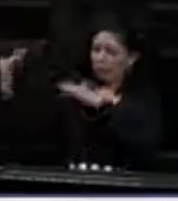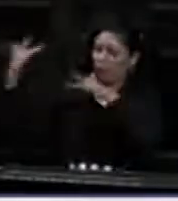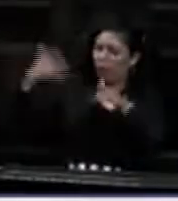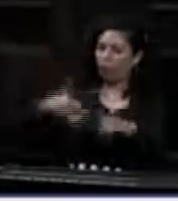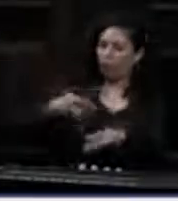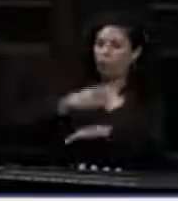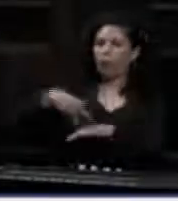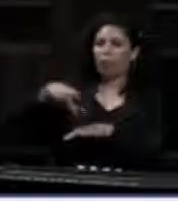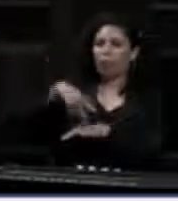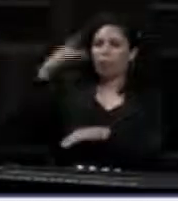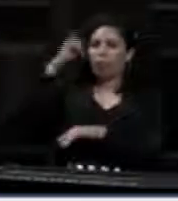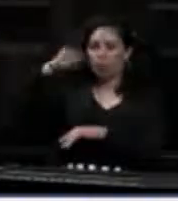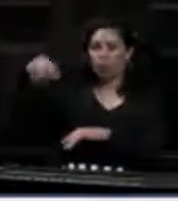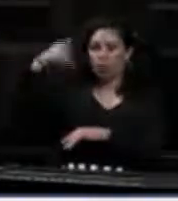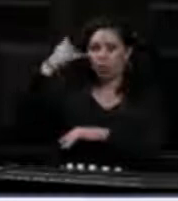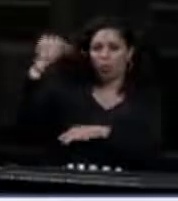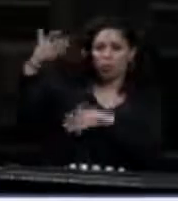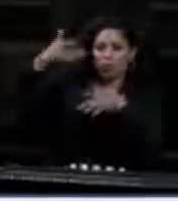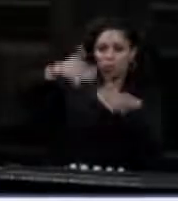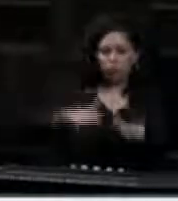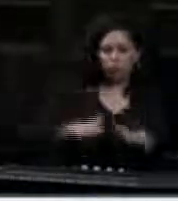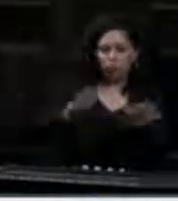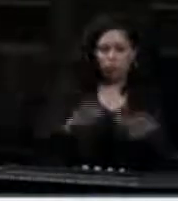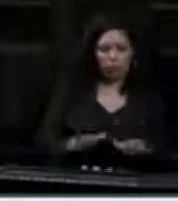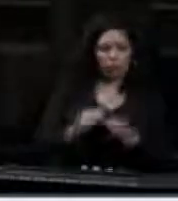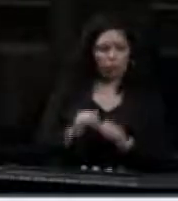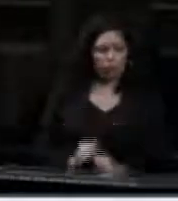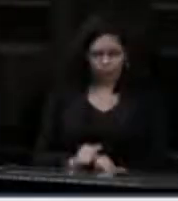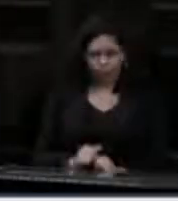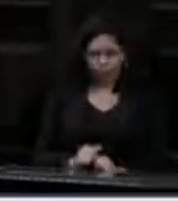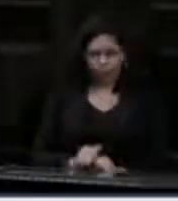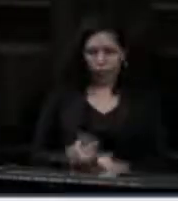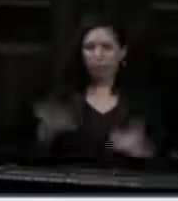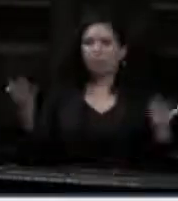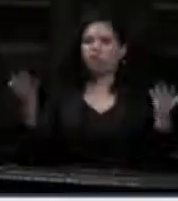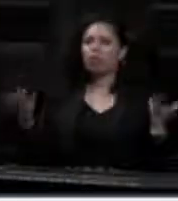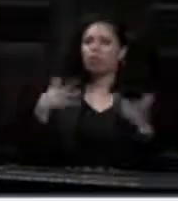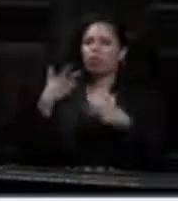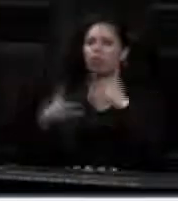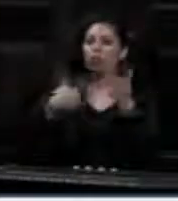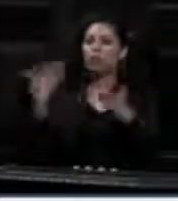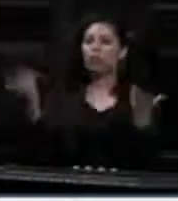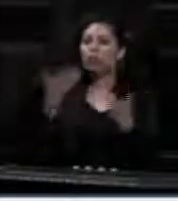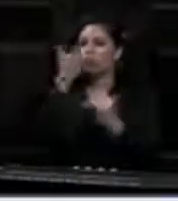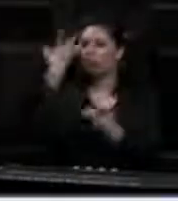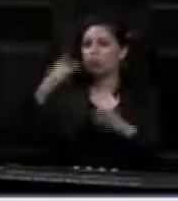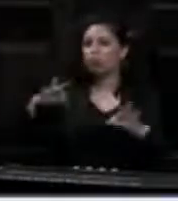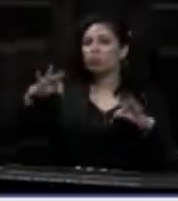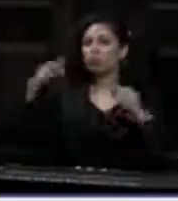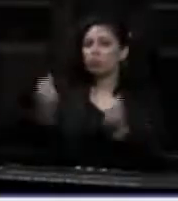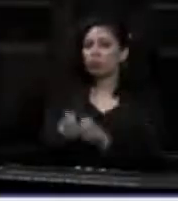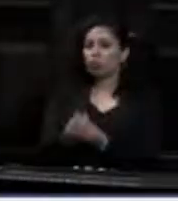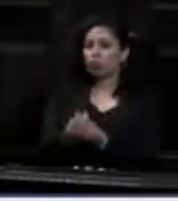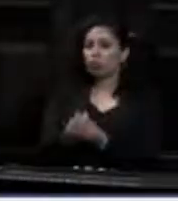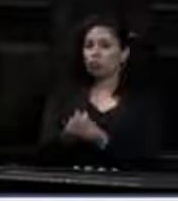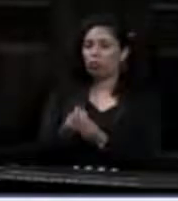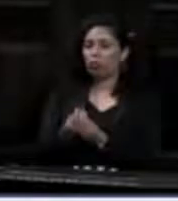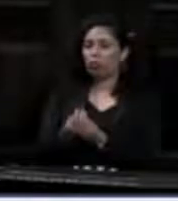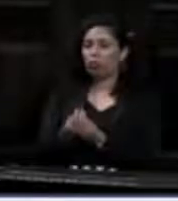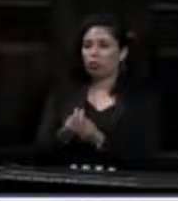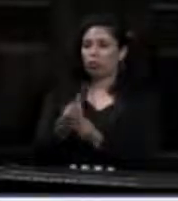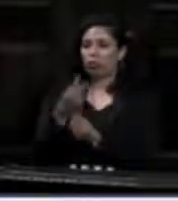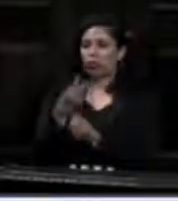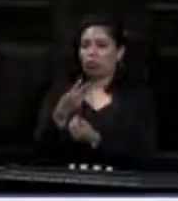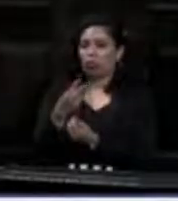portanto, eu quero aqui dizer à colônia japonesa, dizer aos membros do Instituto